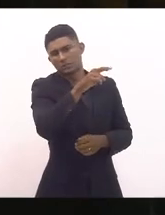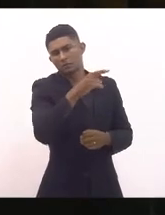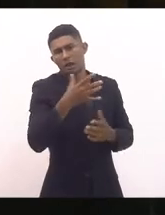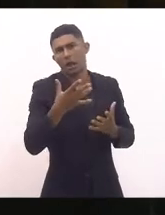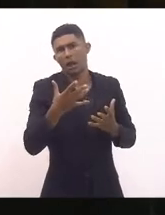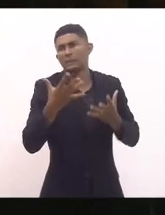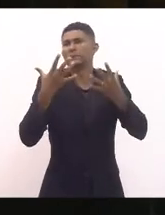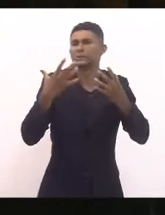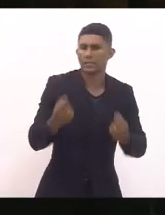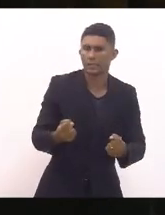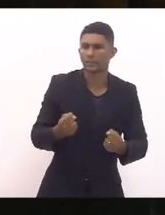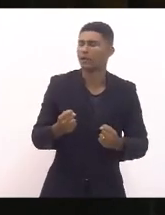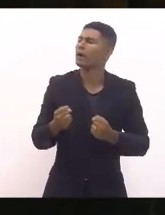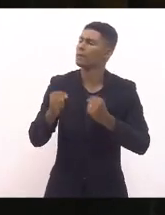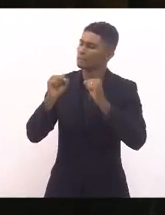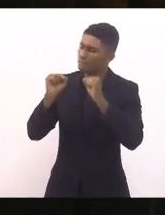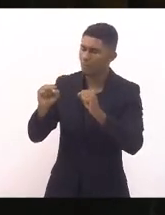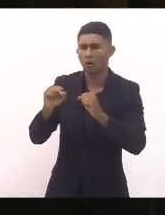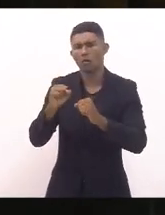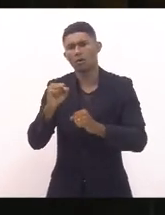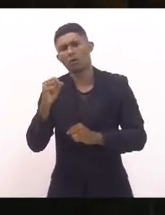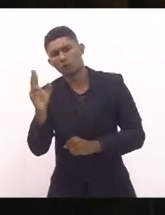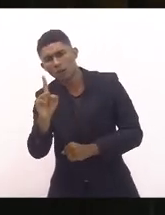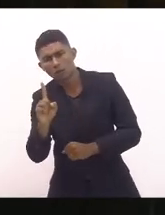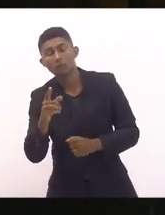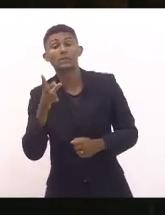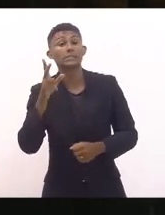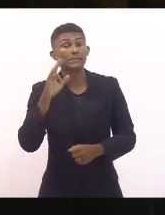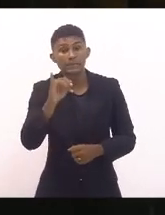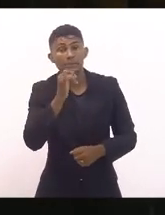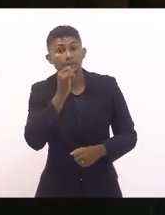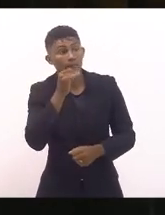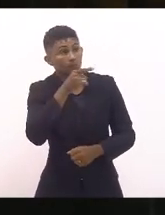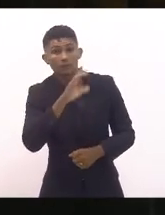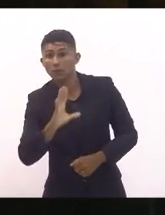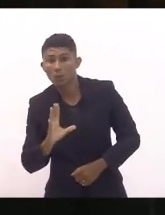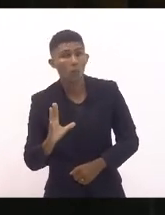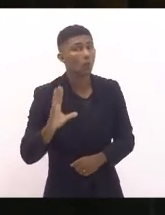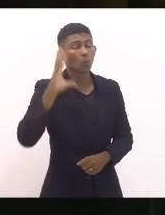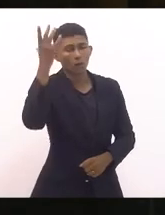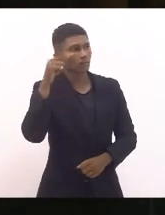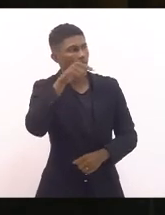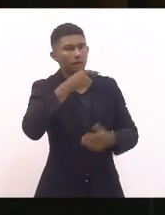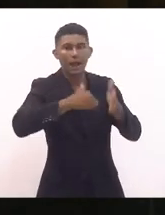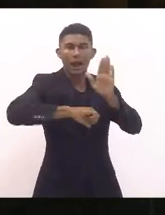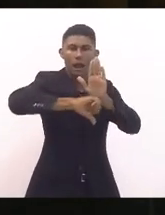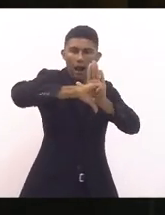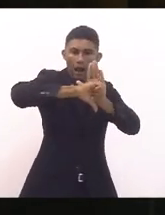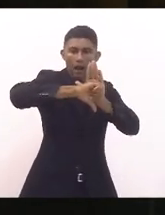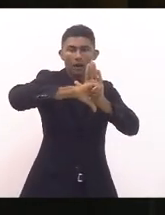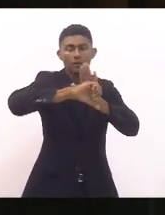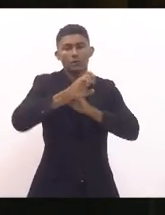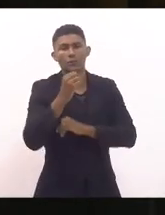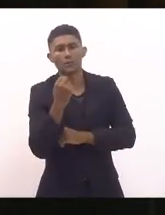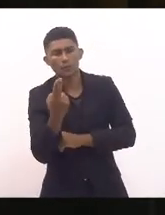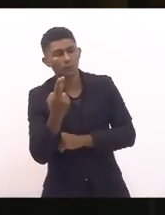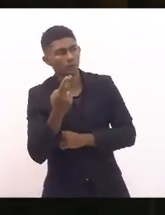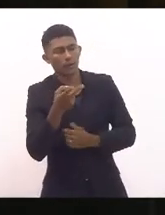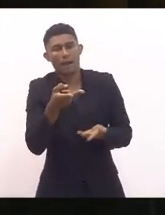qualquer pessoa, sempre que ocorrer fato que possa ser capitulado como crime, contravenção